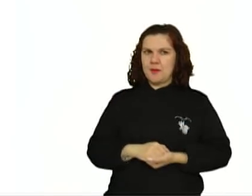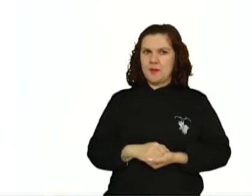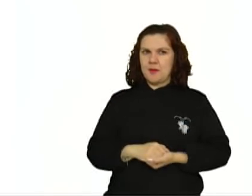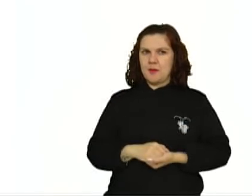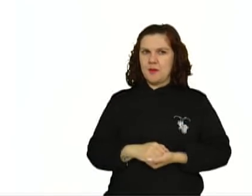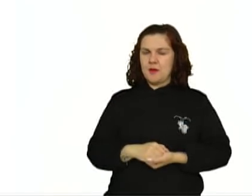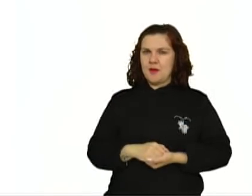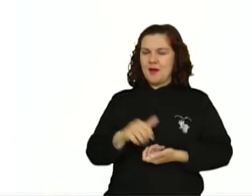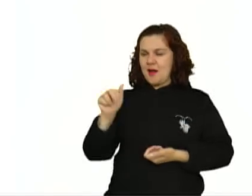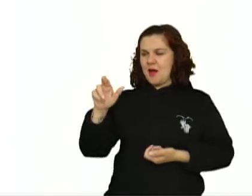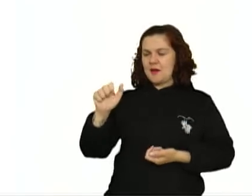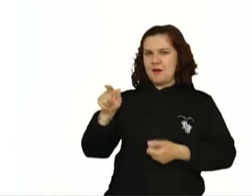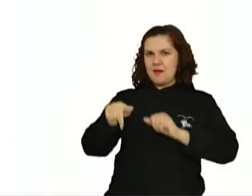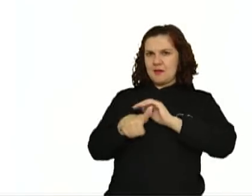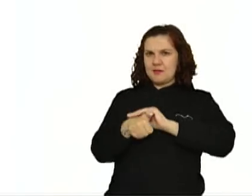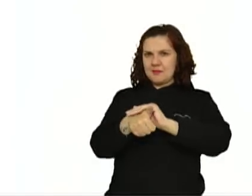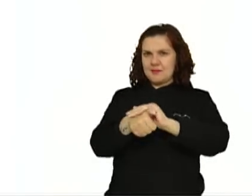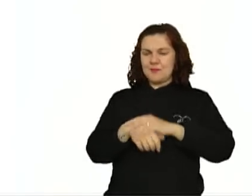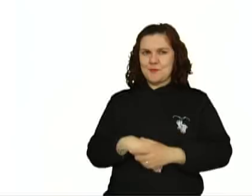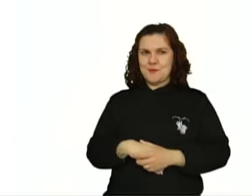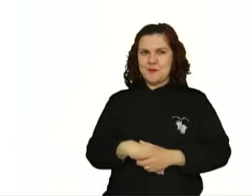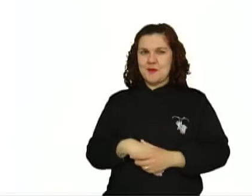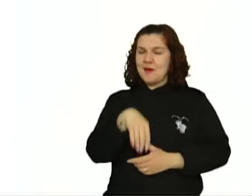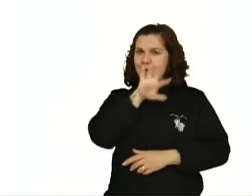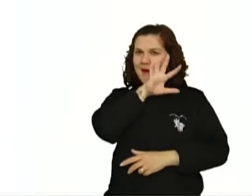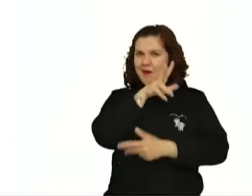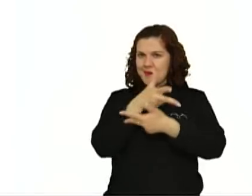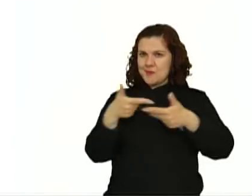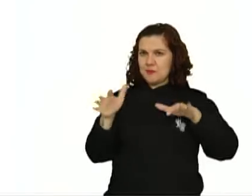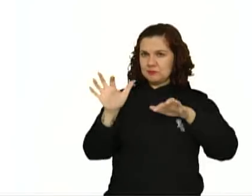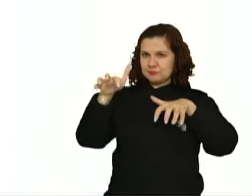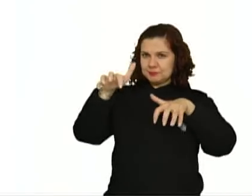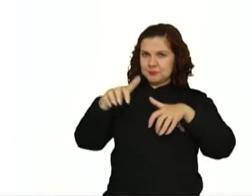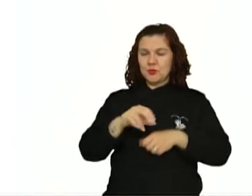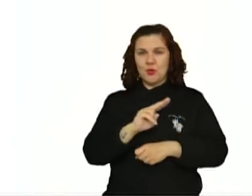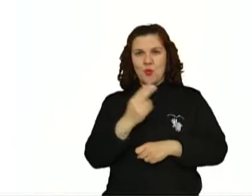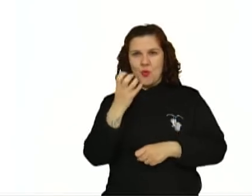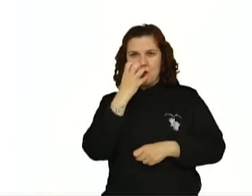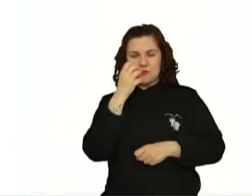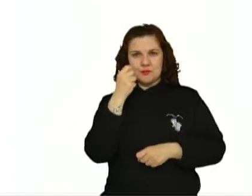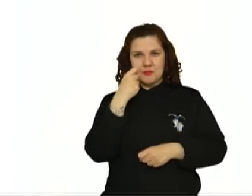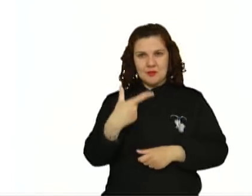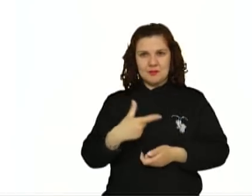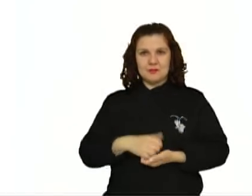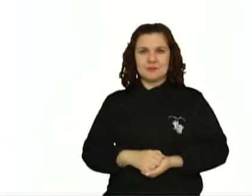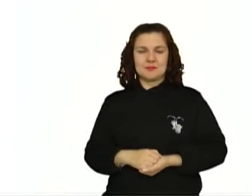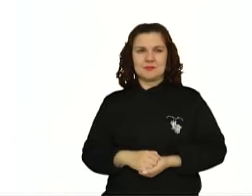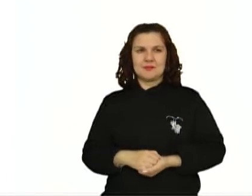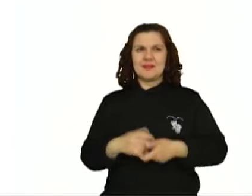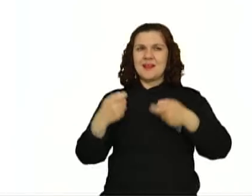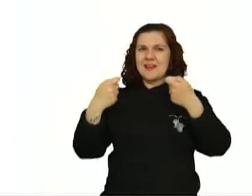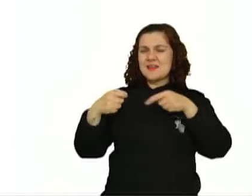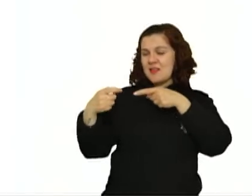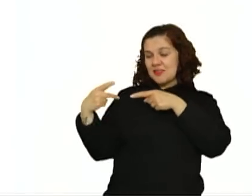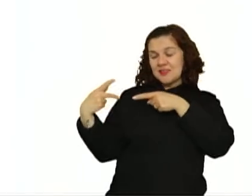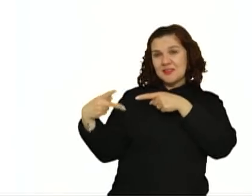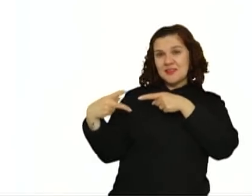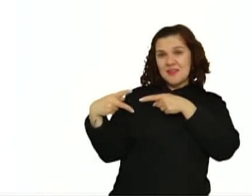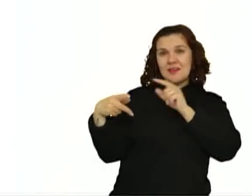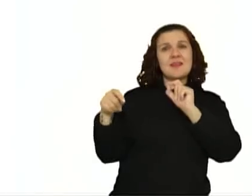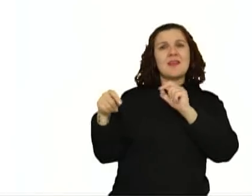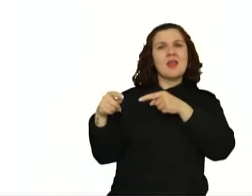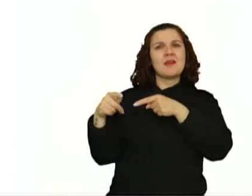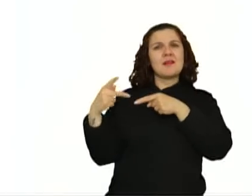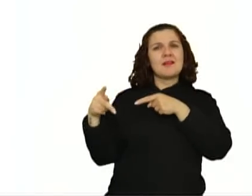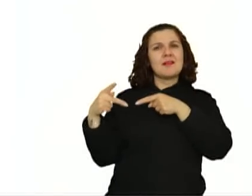das araras e dos jabutis, dos animais silvestres, dos cães e gatos. Necessidade deles. De